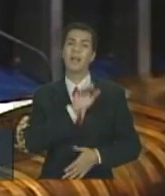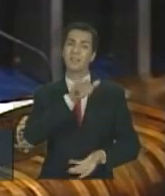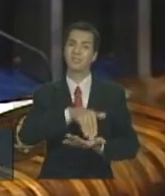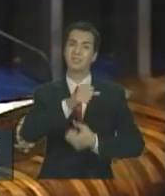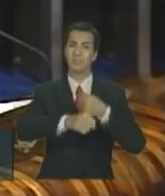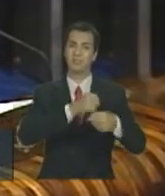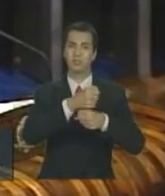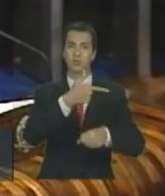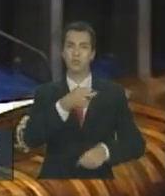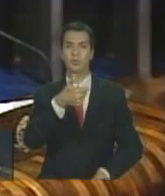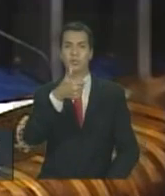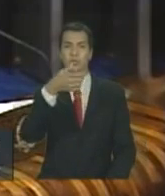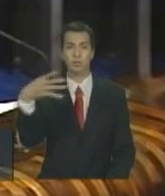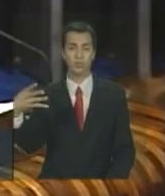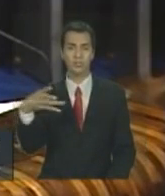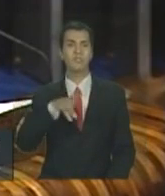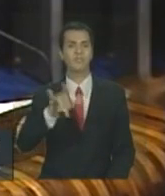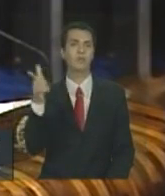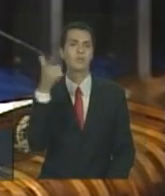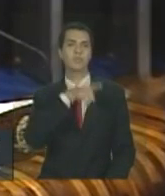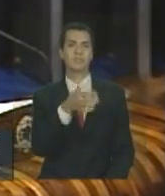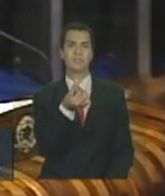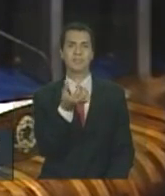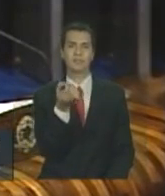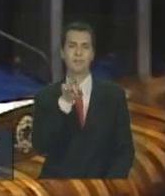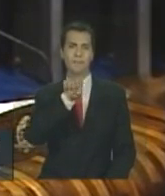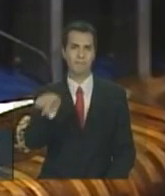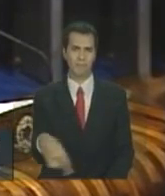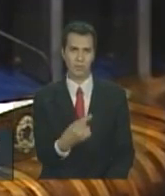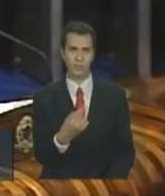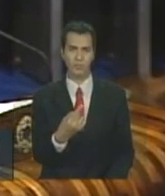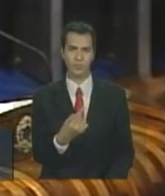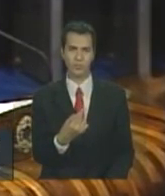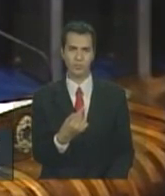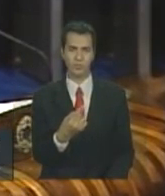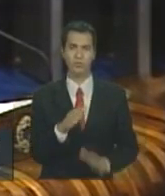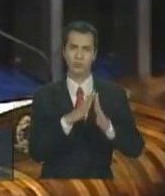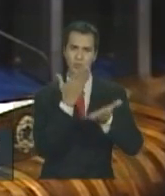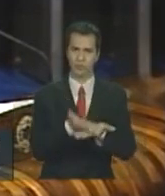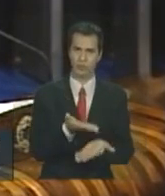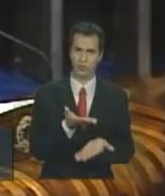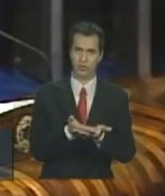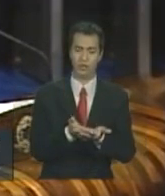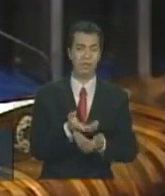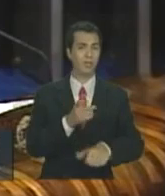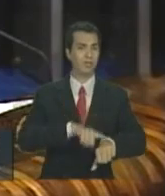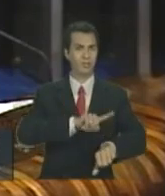Não há nenhum país no mundo que chegou à condição de desenvolvido